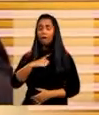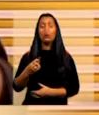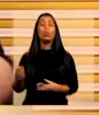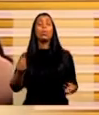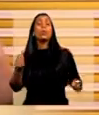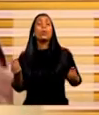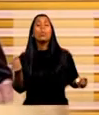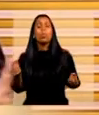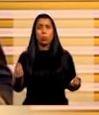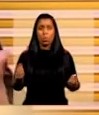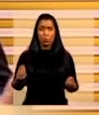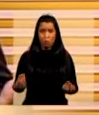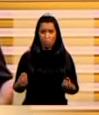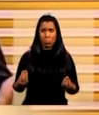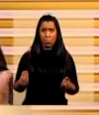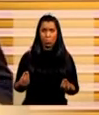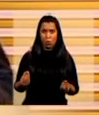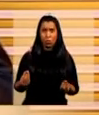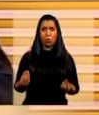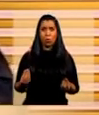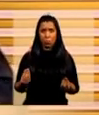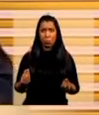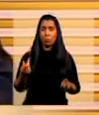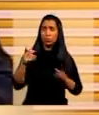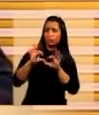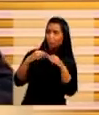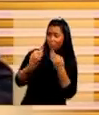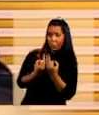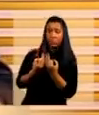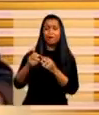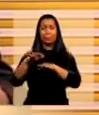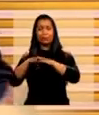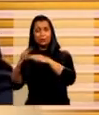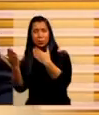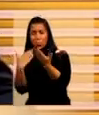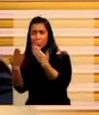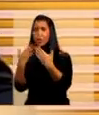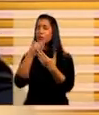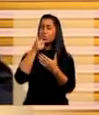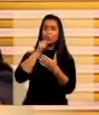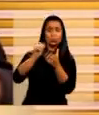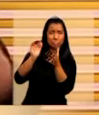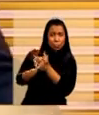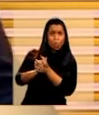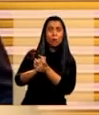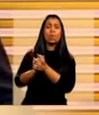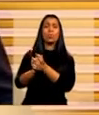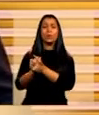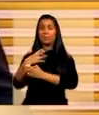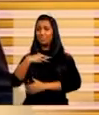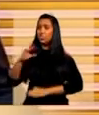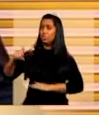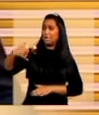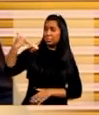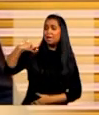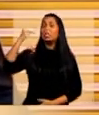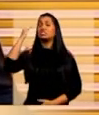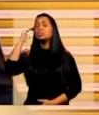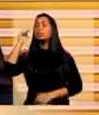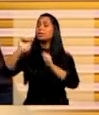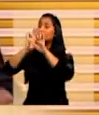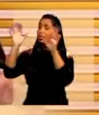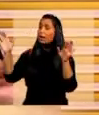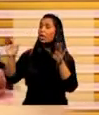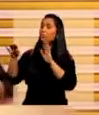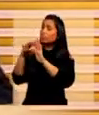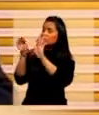filho. Como é que você lida com isso, com a família? Você conversa com a sua esposa? Já, o seu filho já tem idade para